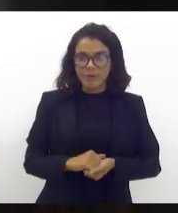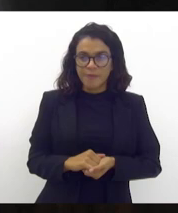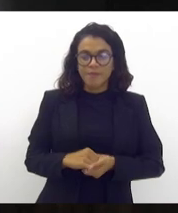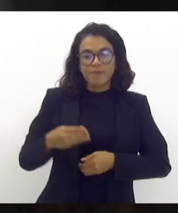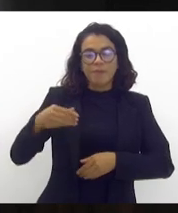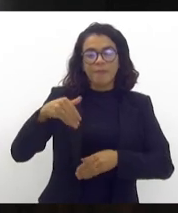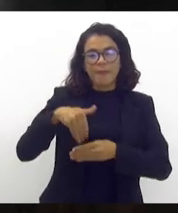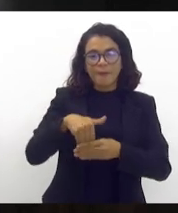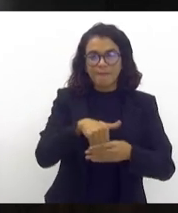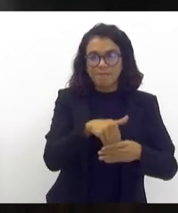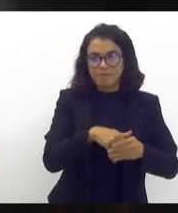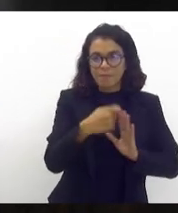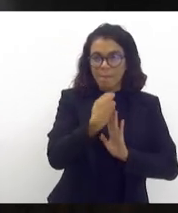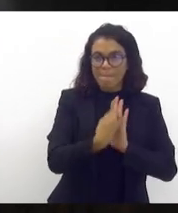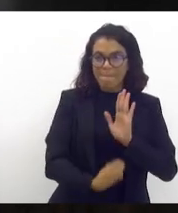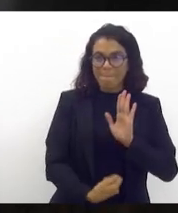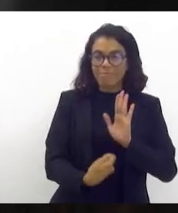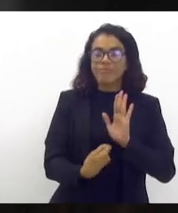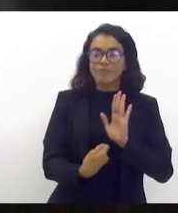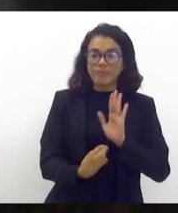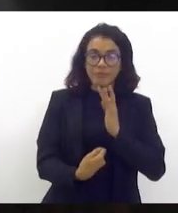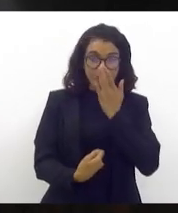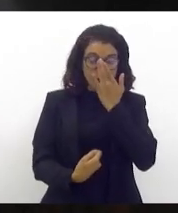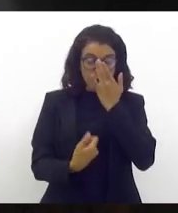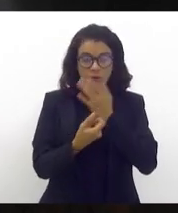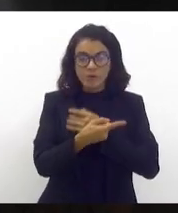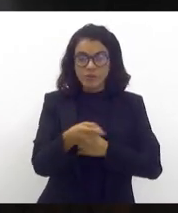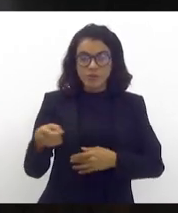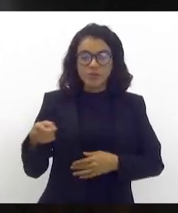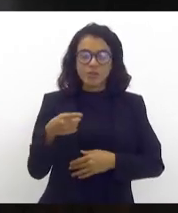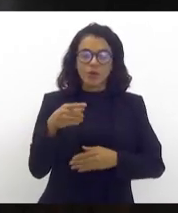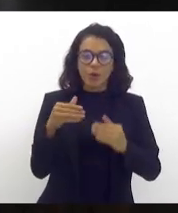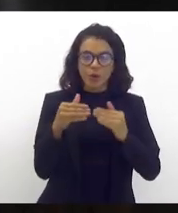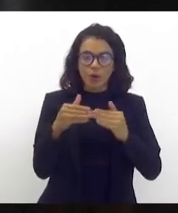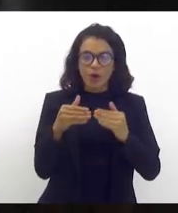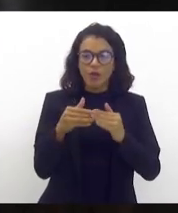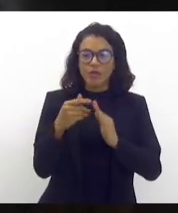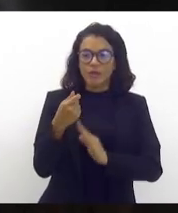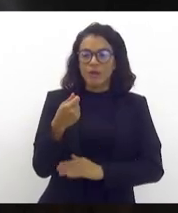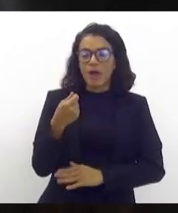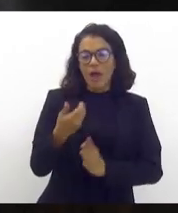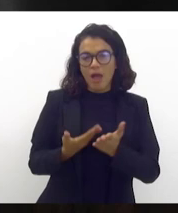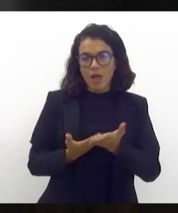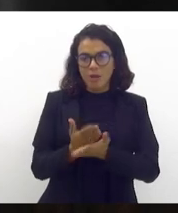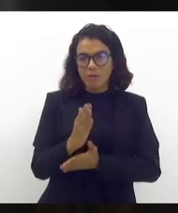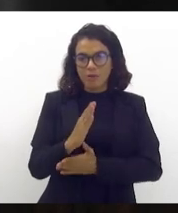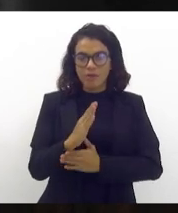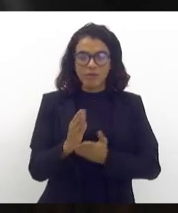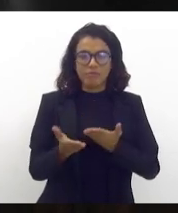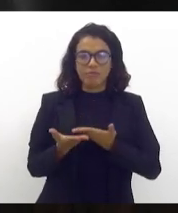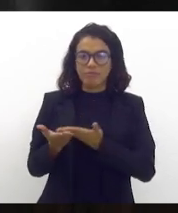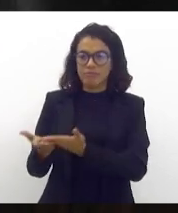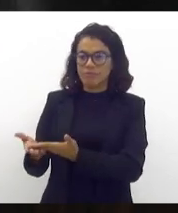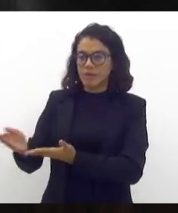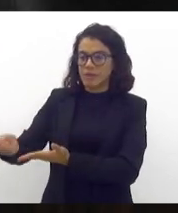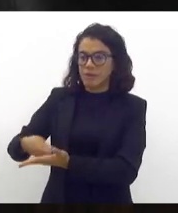Em votação, a redação do vencido, assim emendado. Os senhores que aprovam, permaneçam como estão. Aprovado. Vai